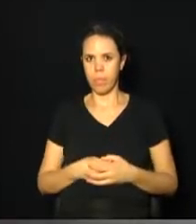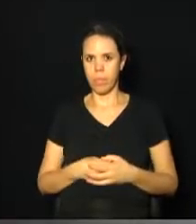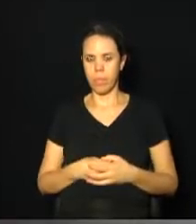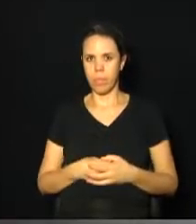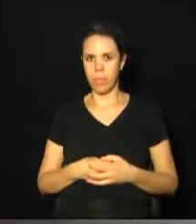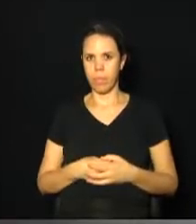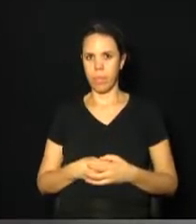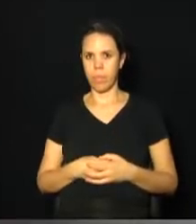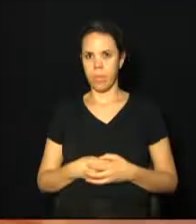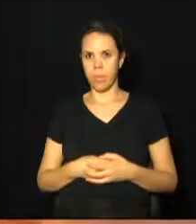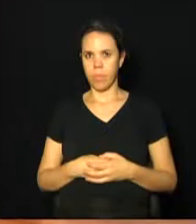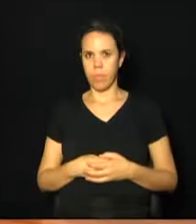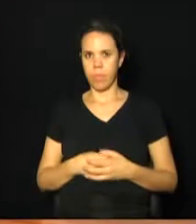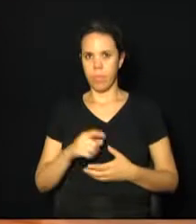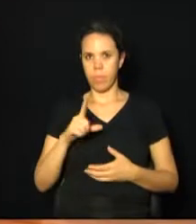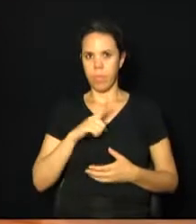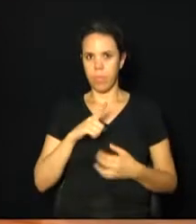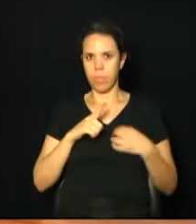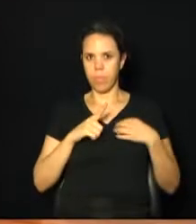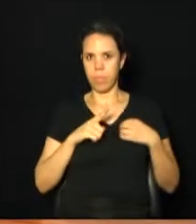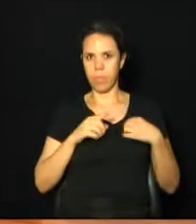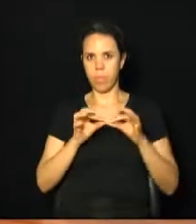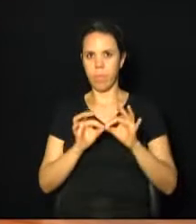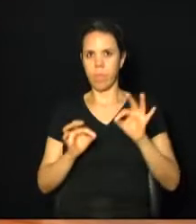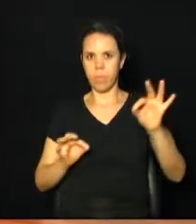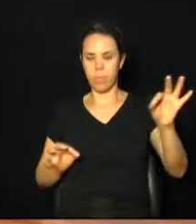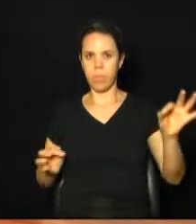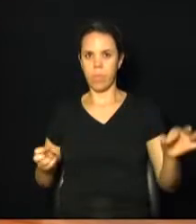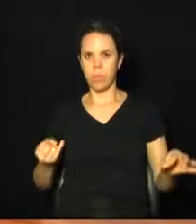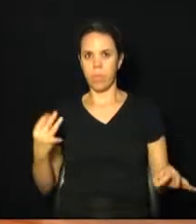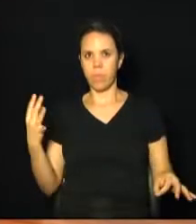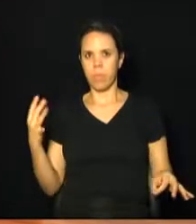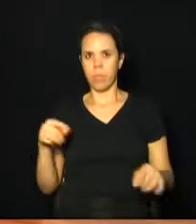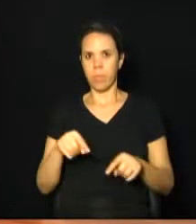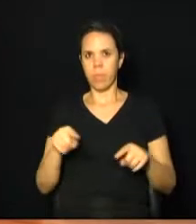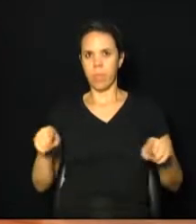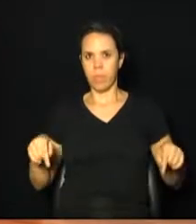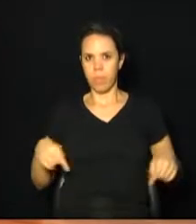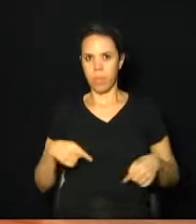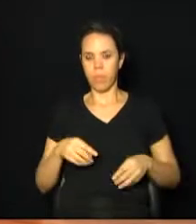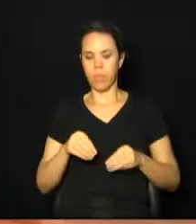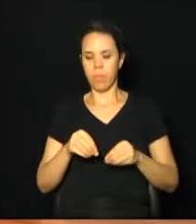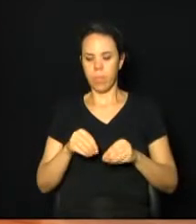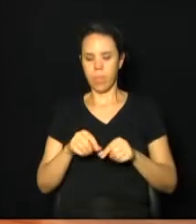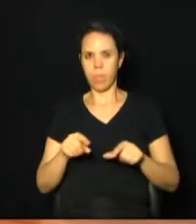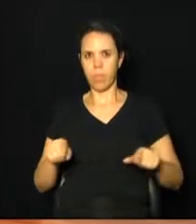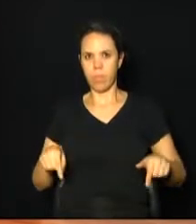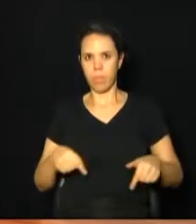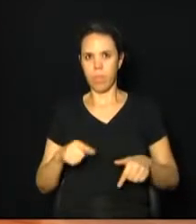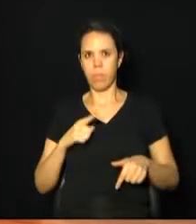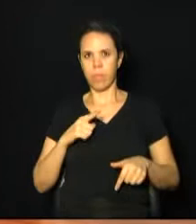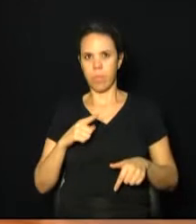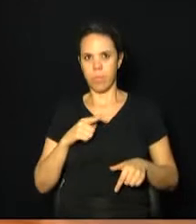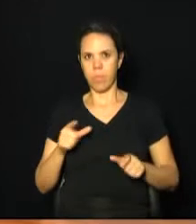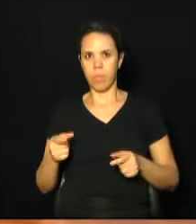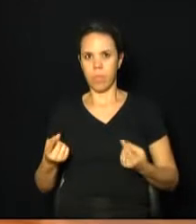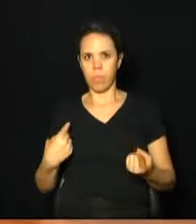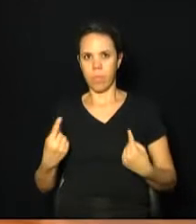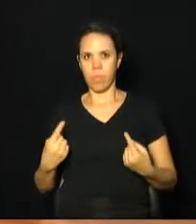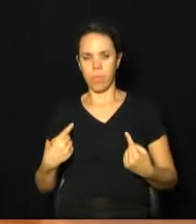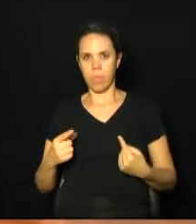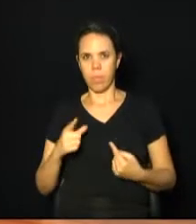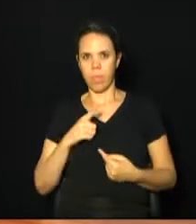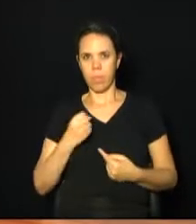Marcos, você tem, assim, em quilômetros, quanto de terra, qual é a estrada